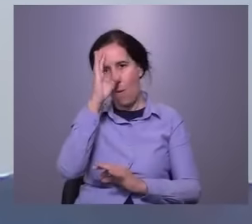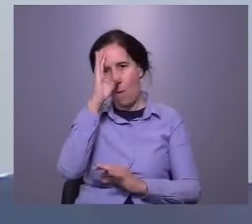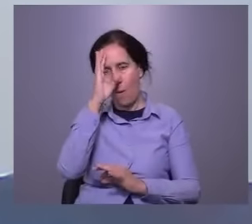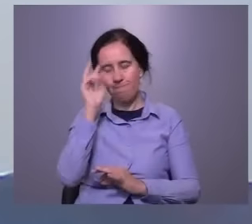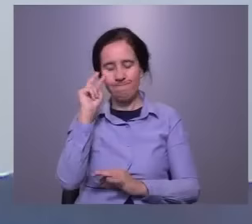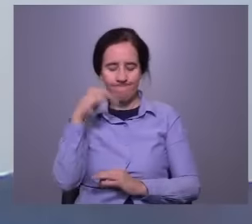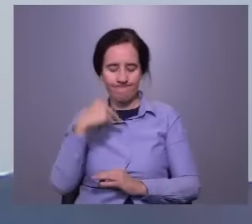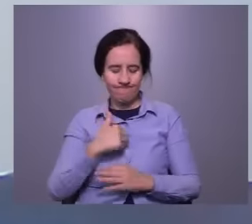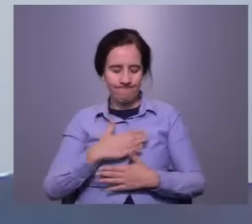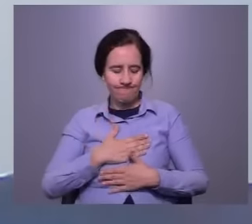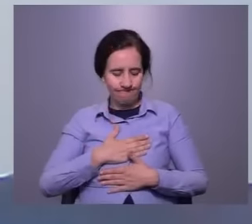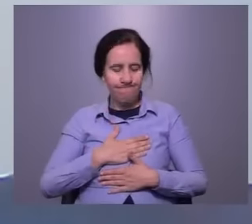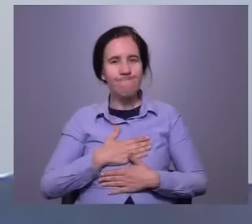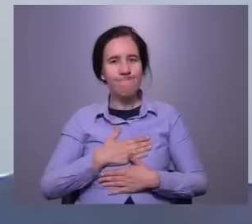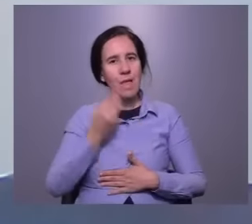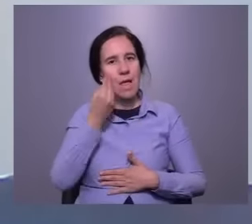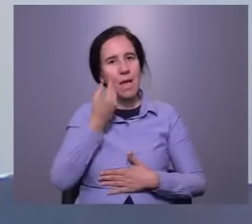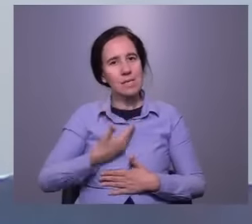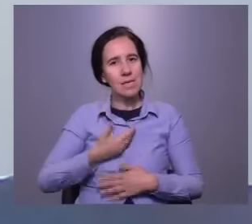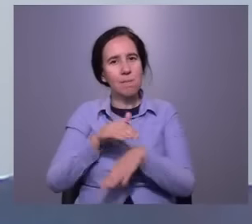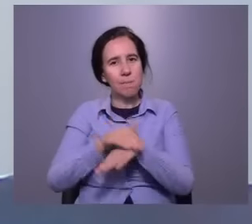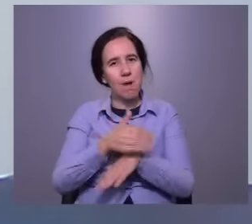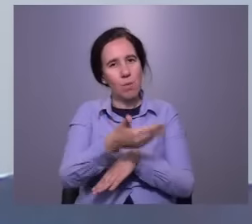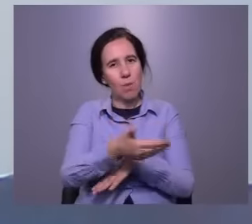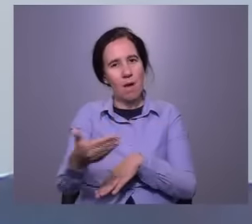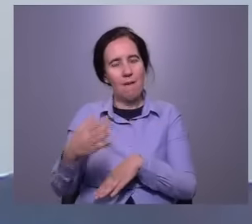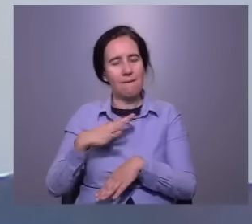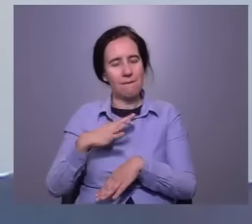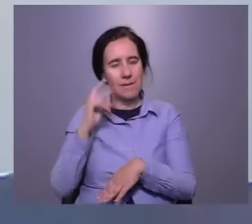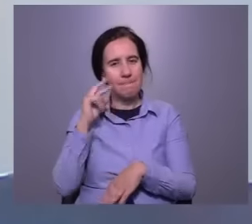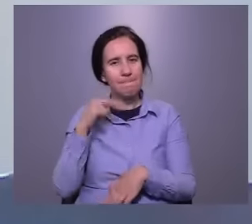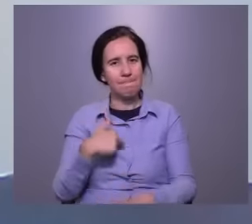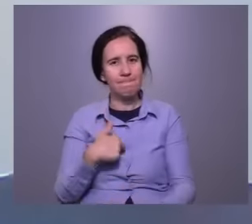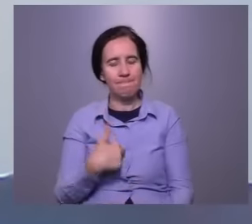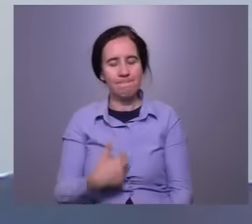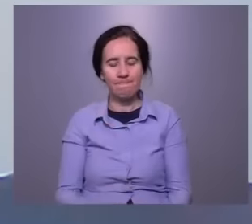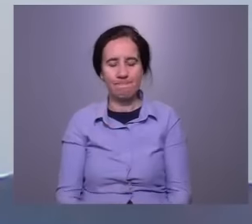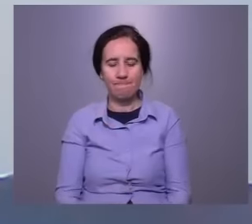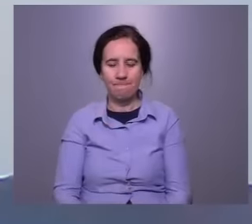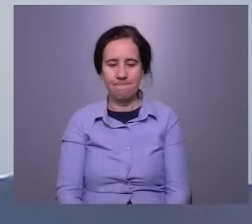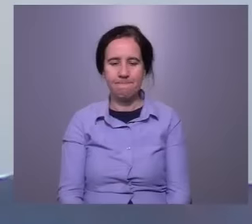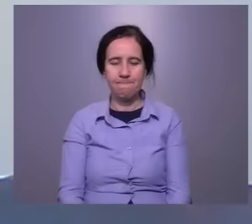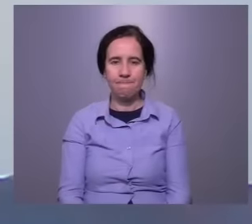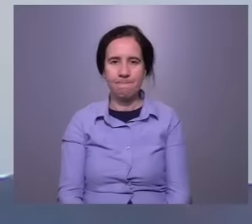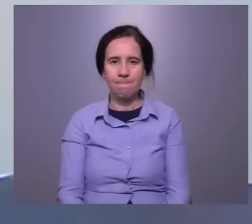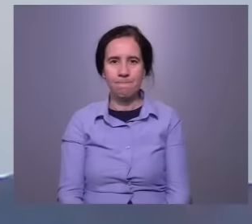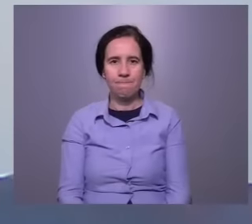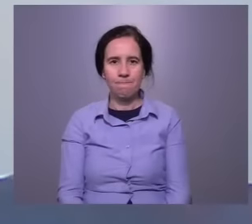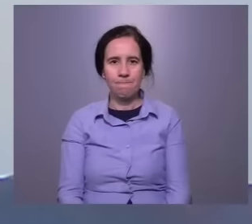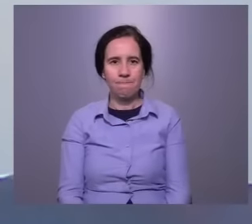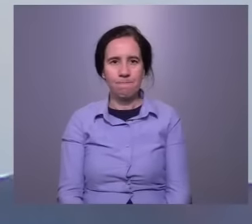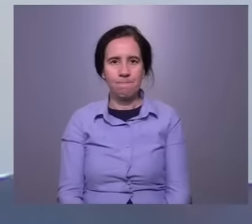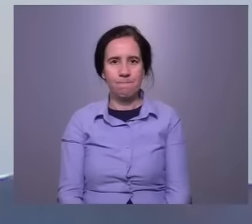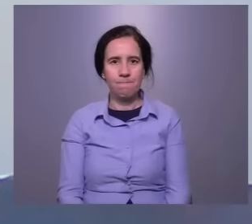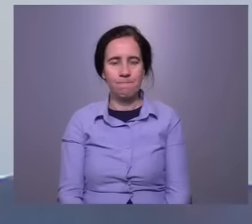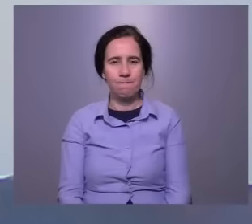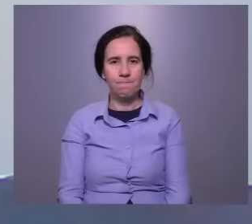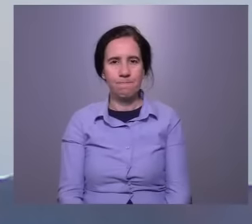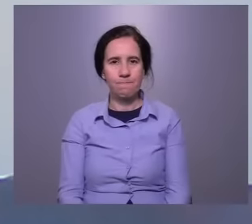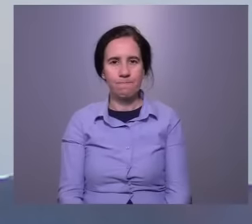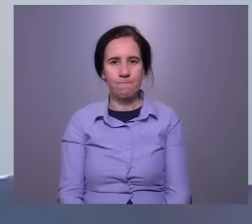Senhor, neste dia em que queremos rezar de forma especial pelos avós e pelos mais idosos. Preparemos o nosso